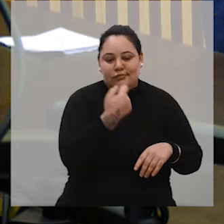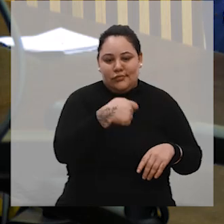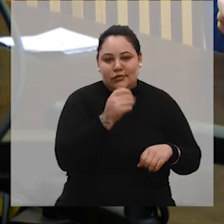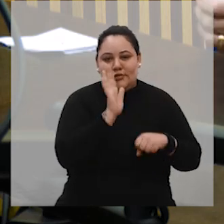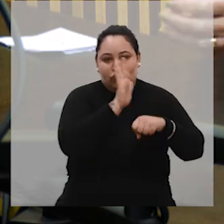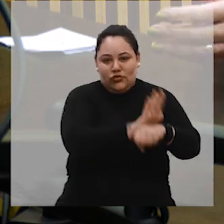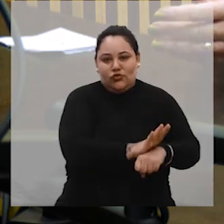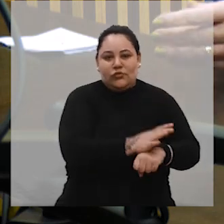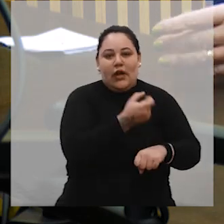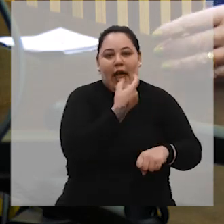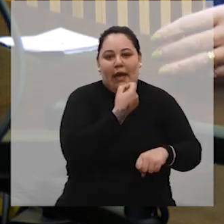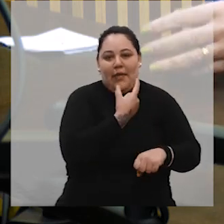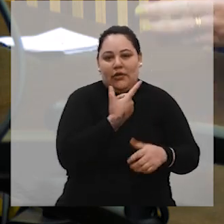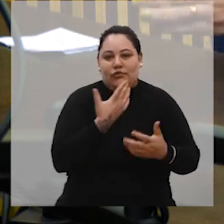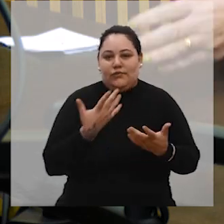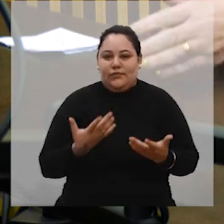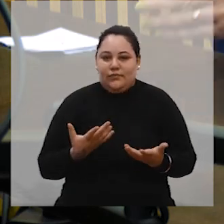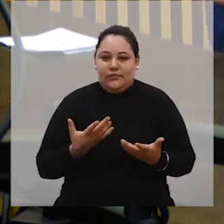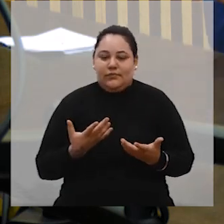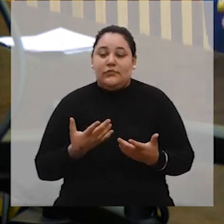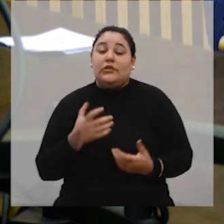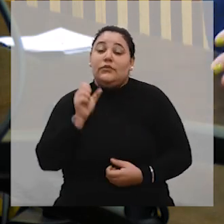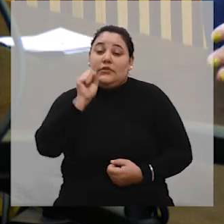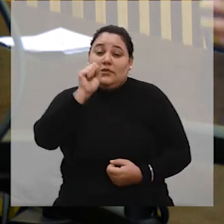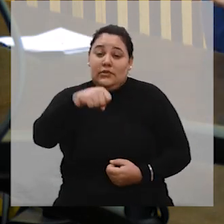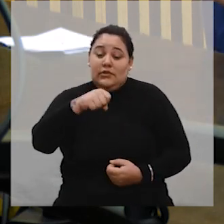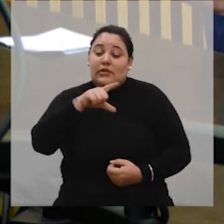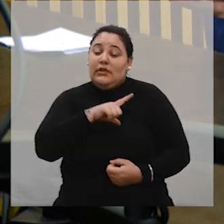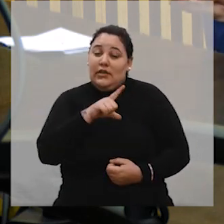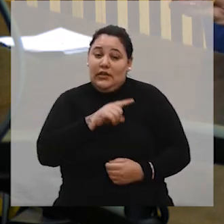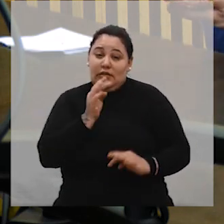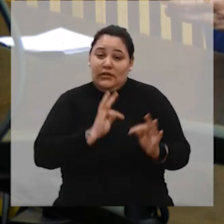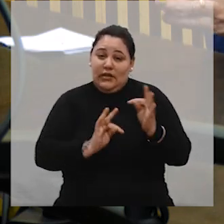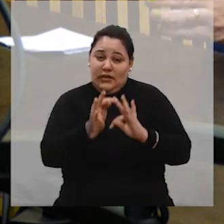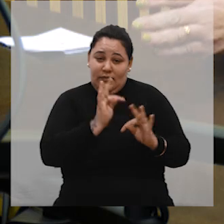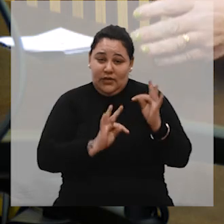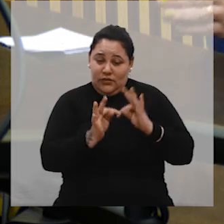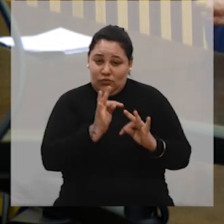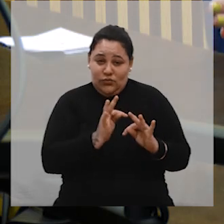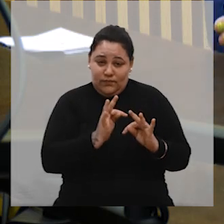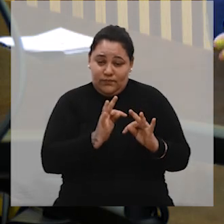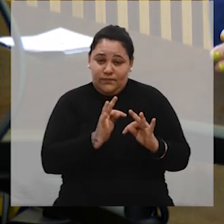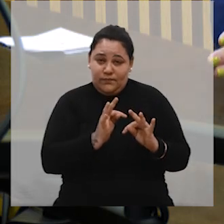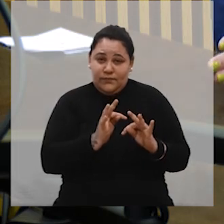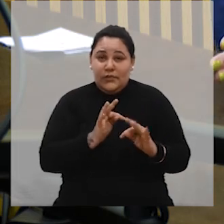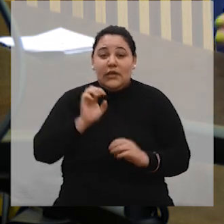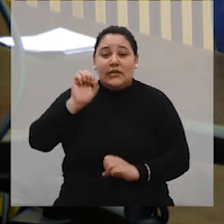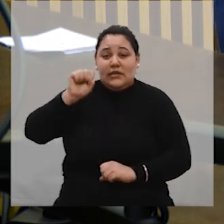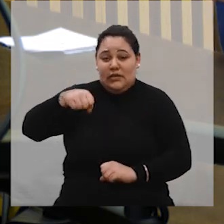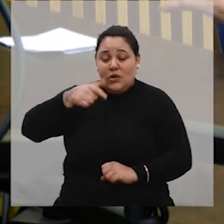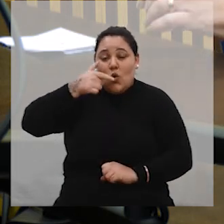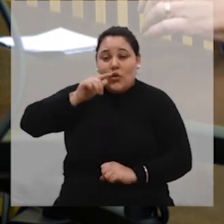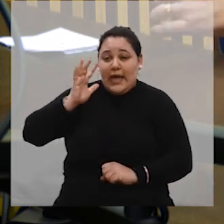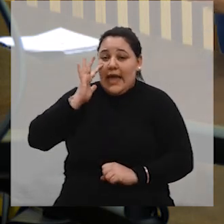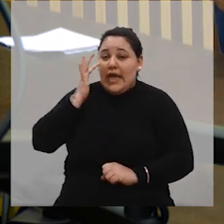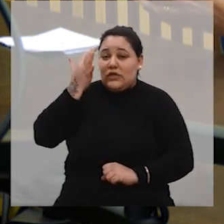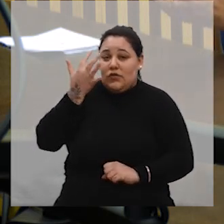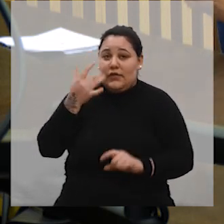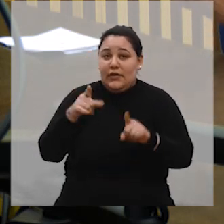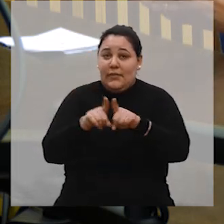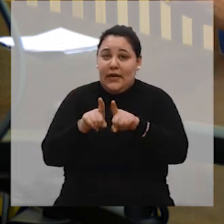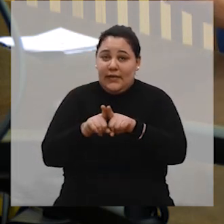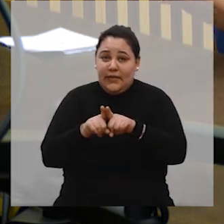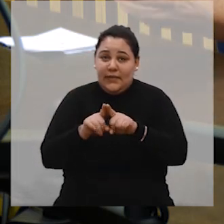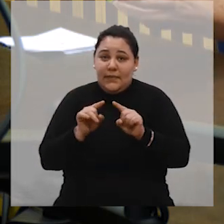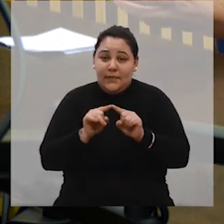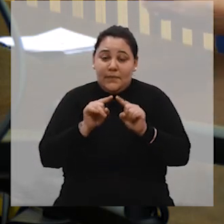com medicação. Então, sim, elas têm tratamento, sim, elas são solucionáveis,